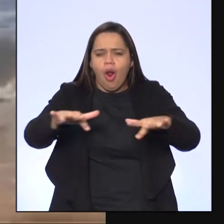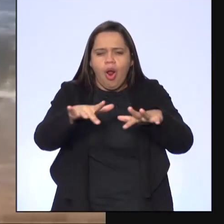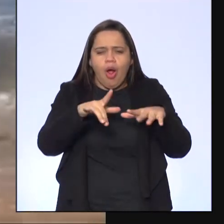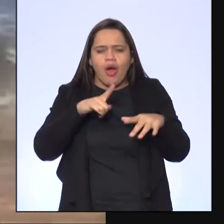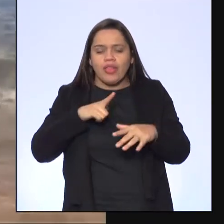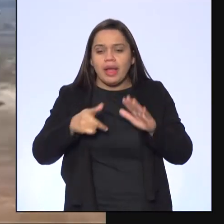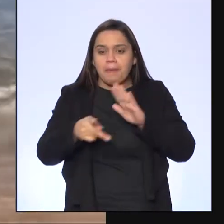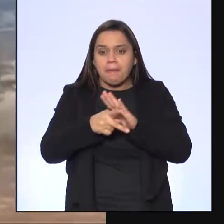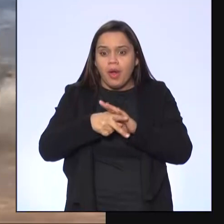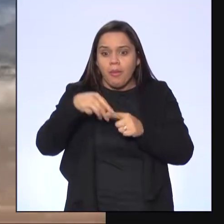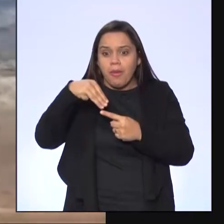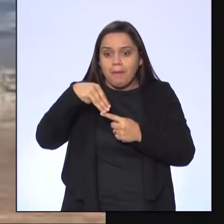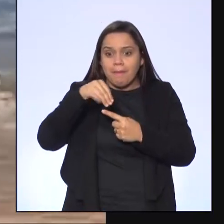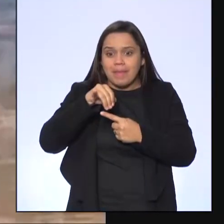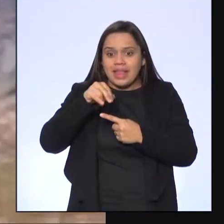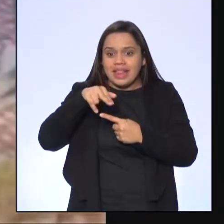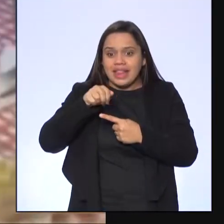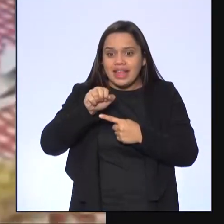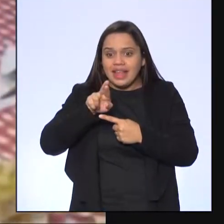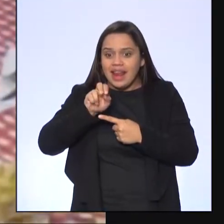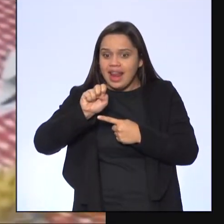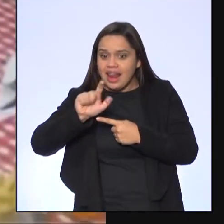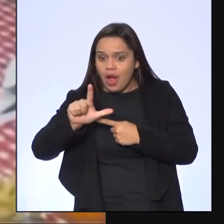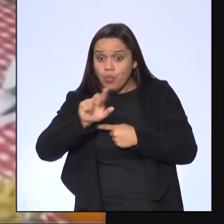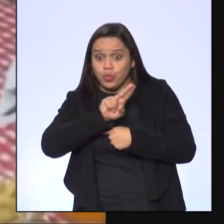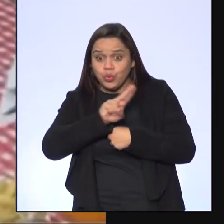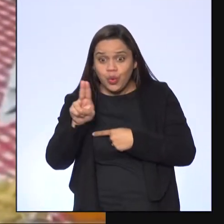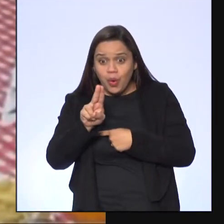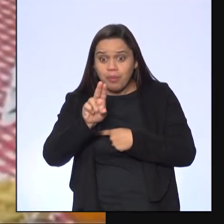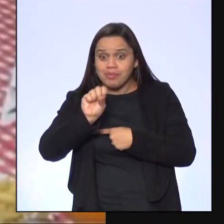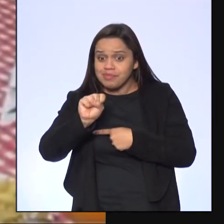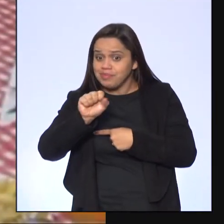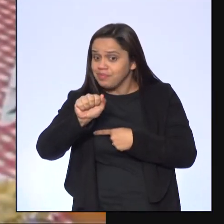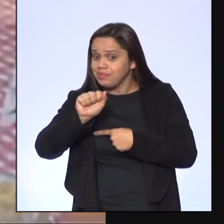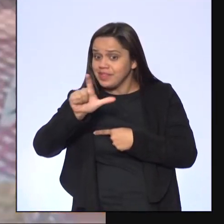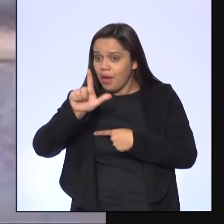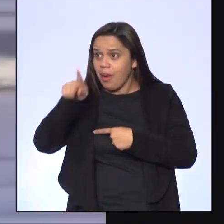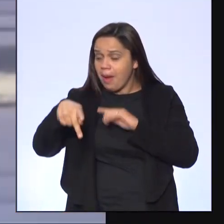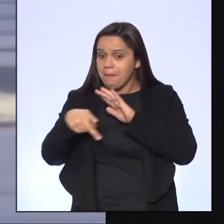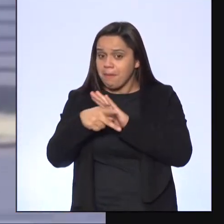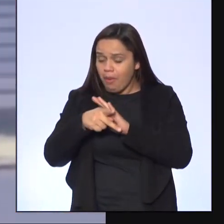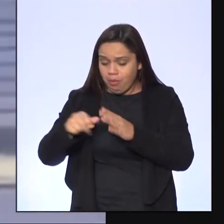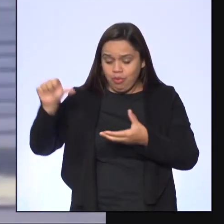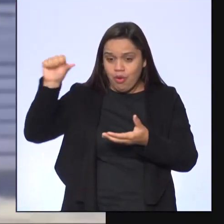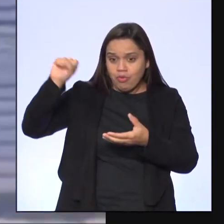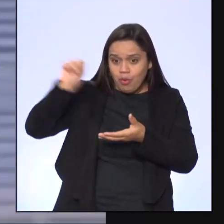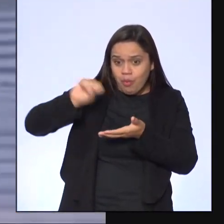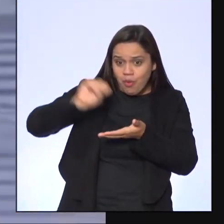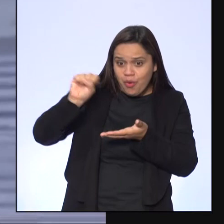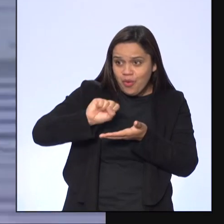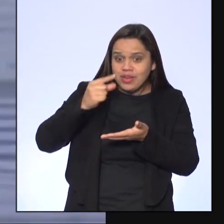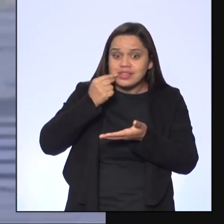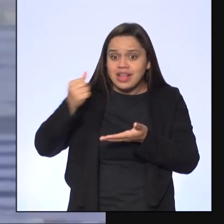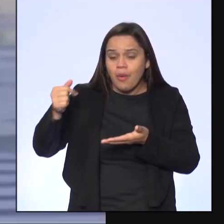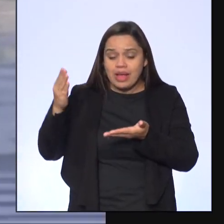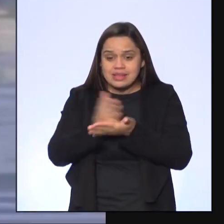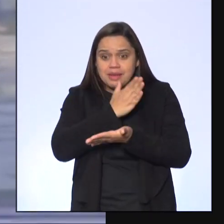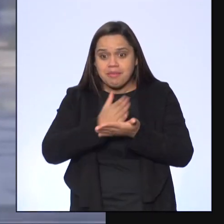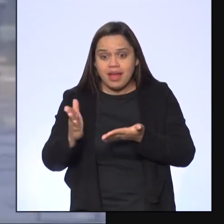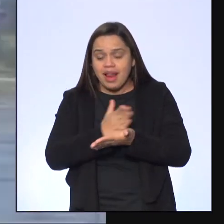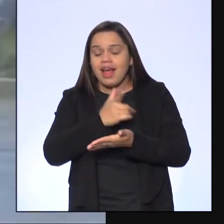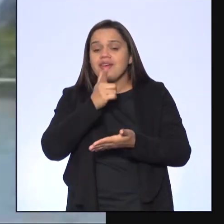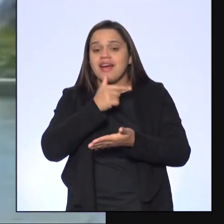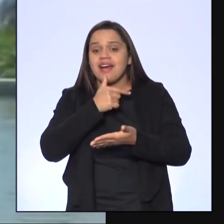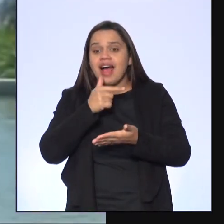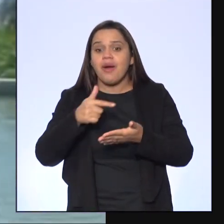mineral chamado sal. O sal que você usa em casa é separado da água do mar em um lugar